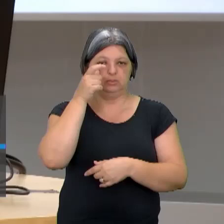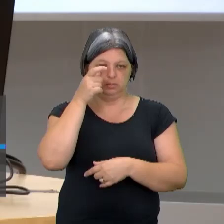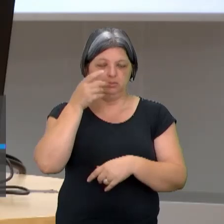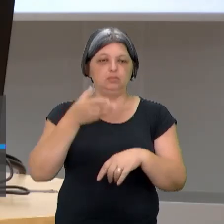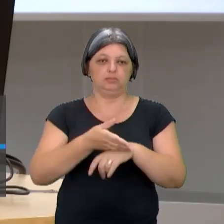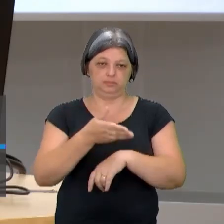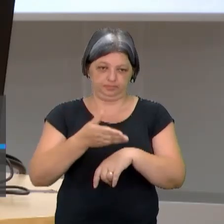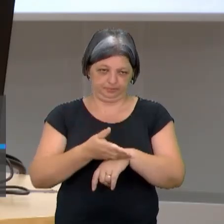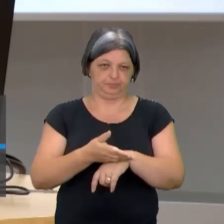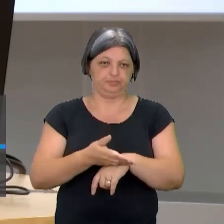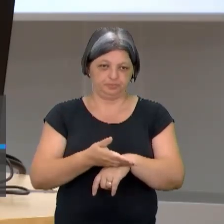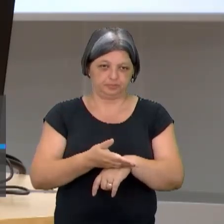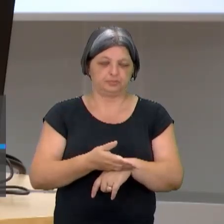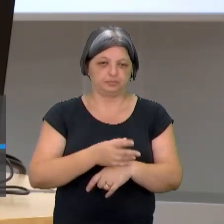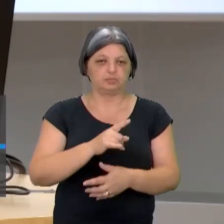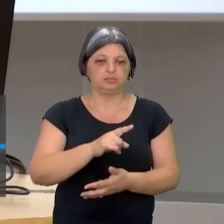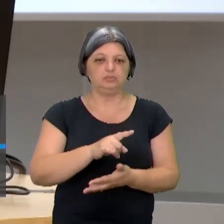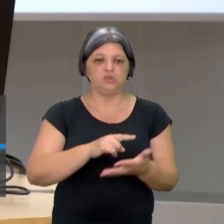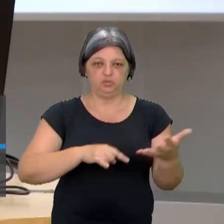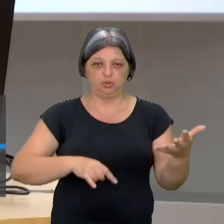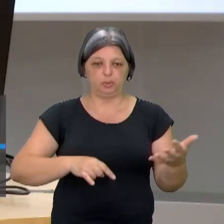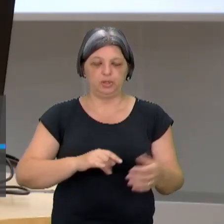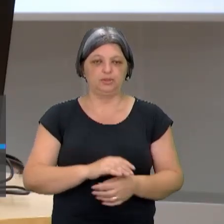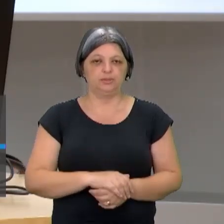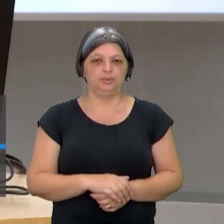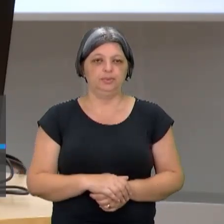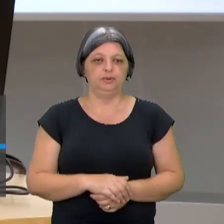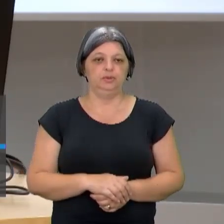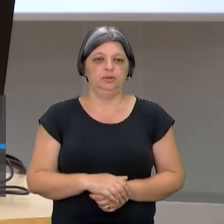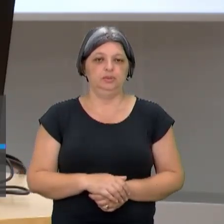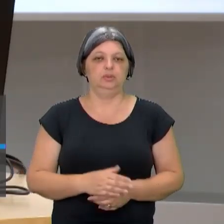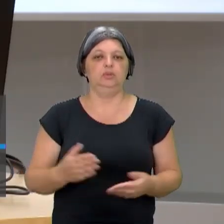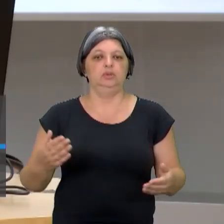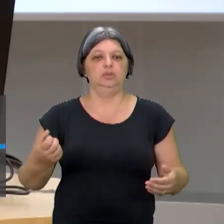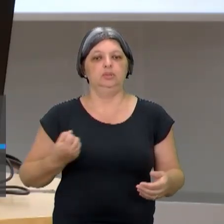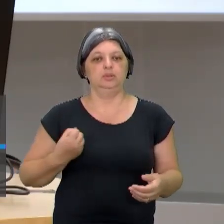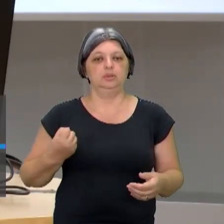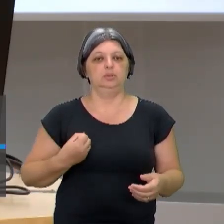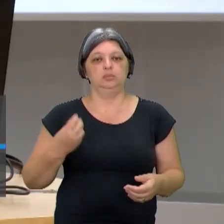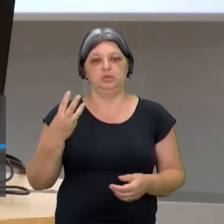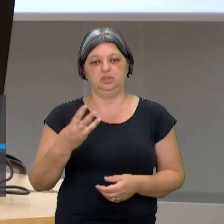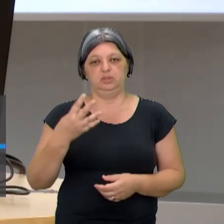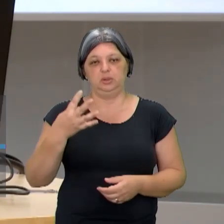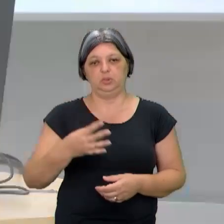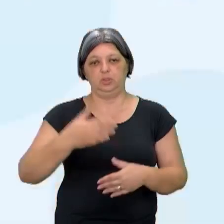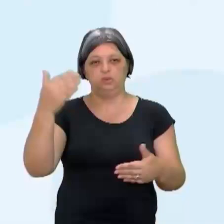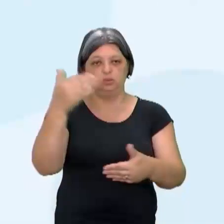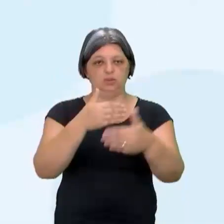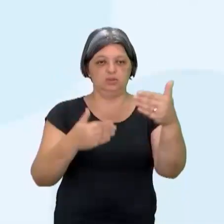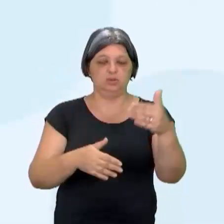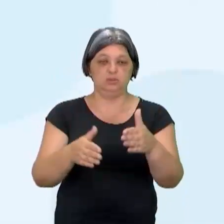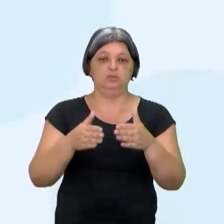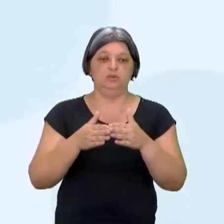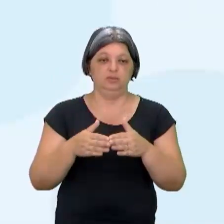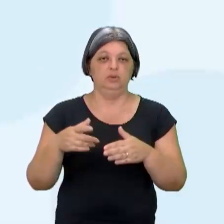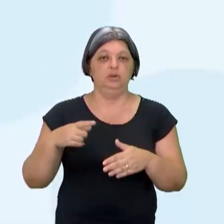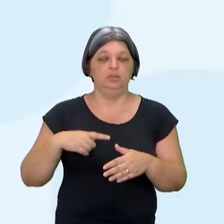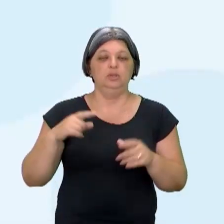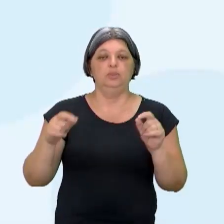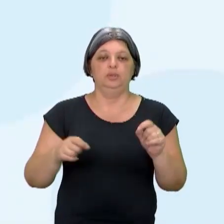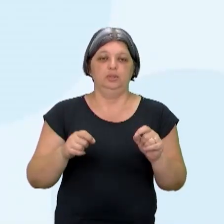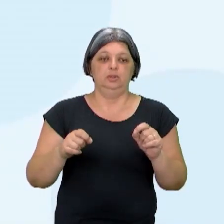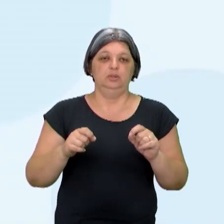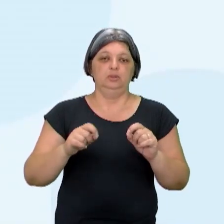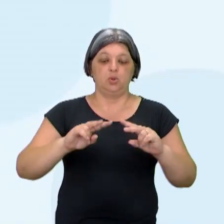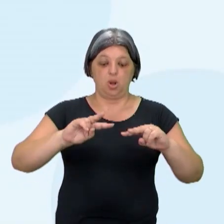acesso ao formulário, tá bom? Por isso que estava dando erro. Novamente, slide 34 na tela, produção, por favor. Vou deixar aqui para vocês